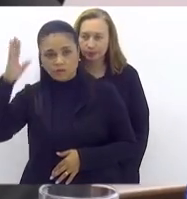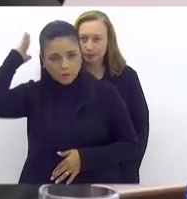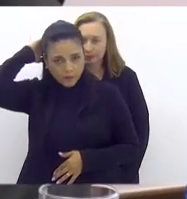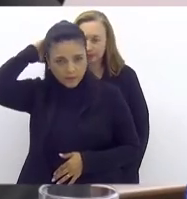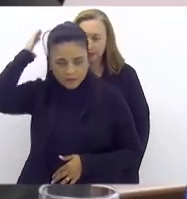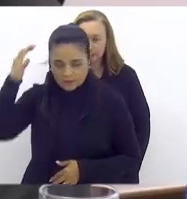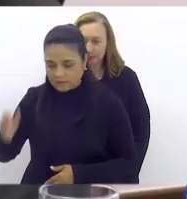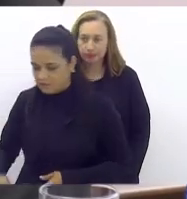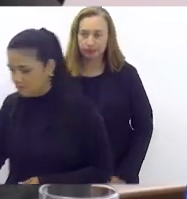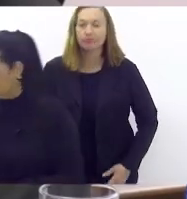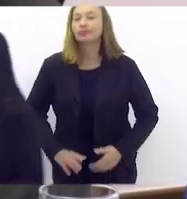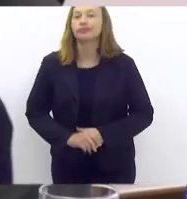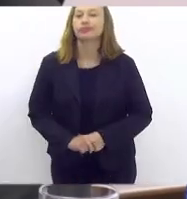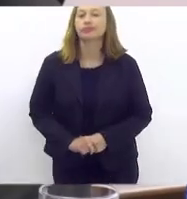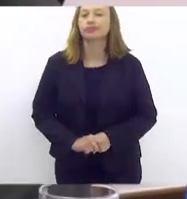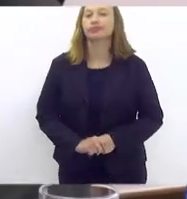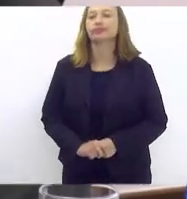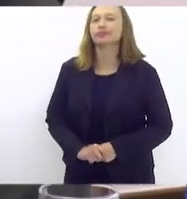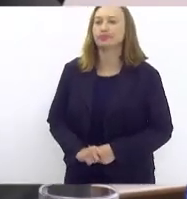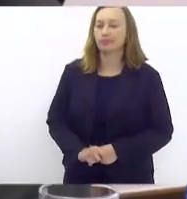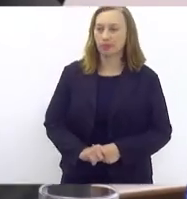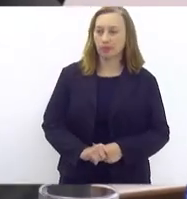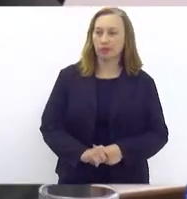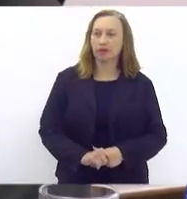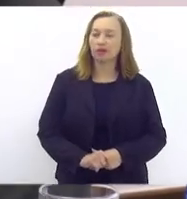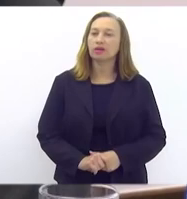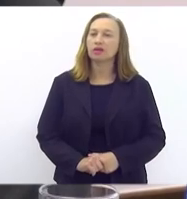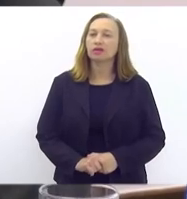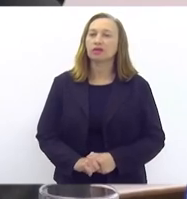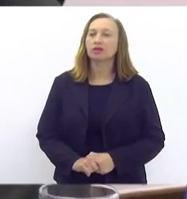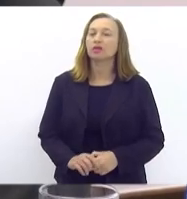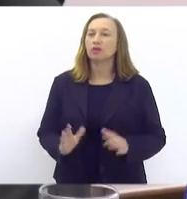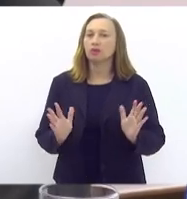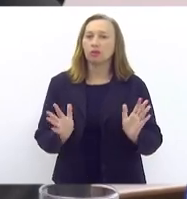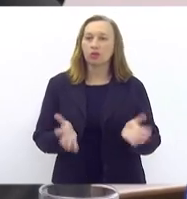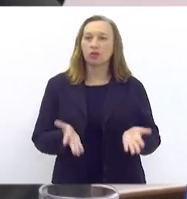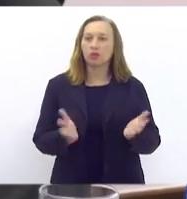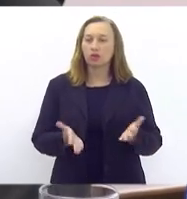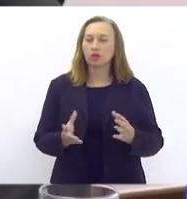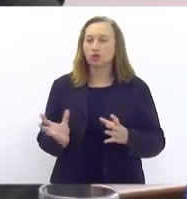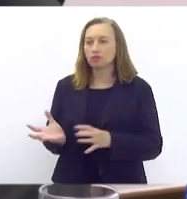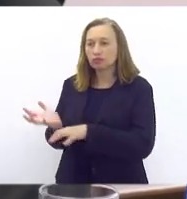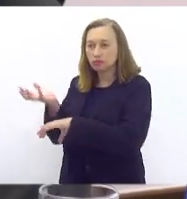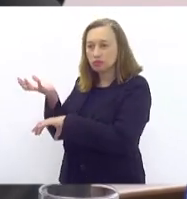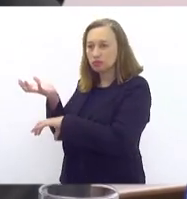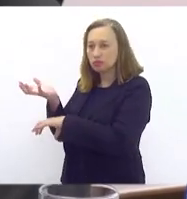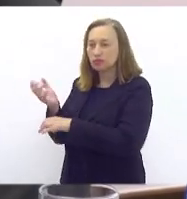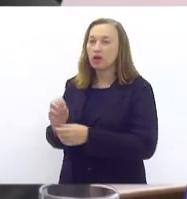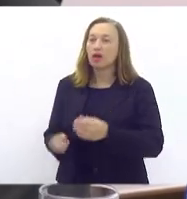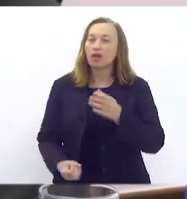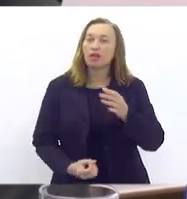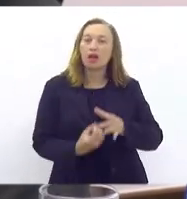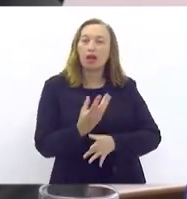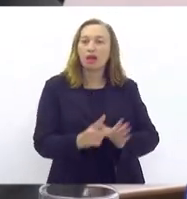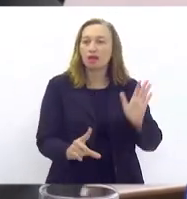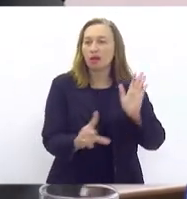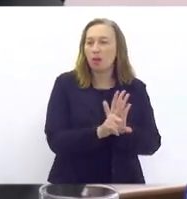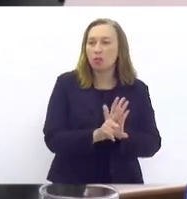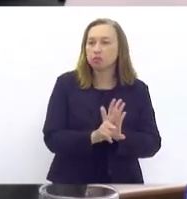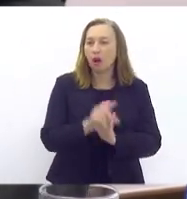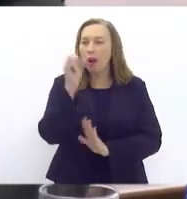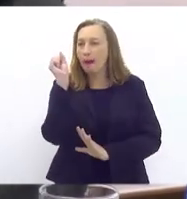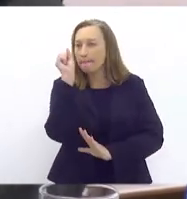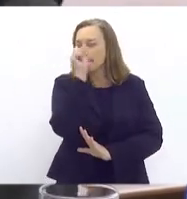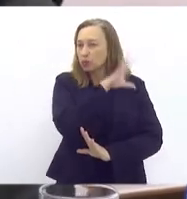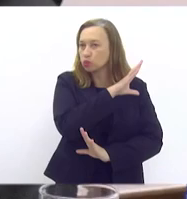enorme de condições coei a condição coea hoje Congresso Nacional legislou na lei de abuso de autoridade ela